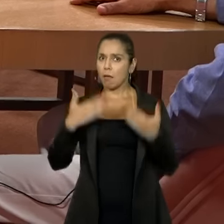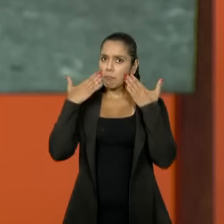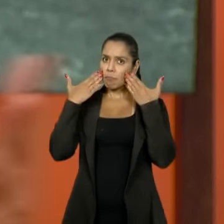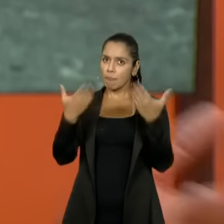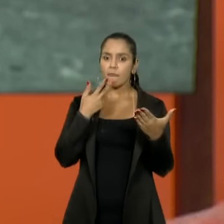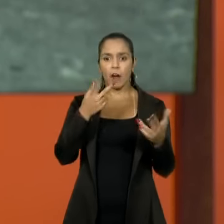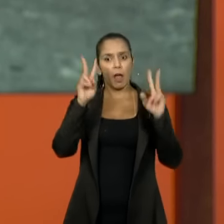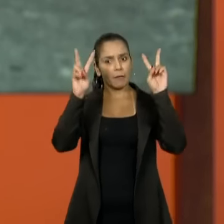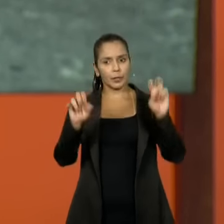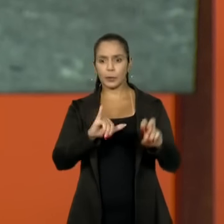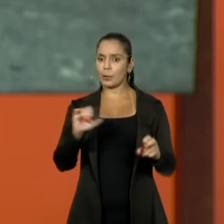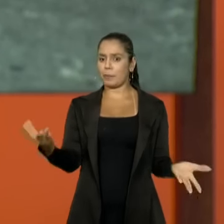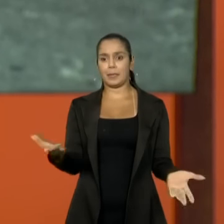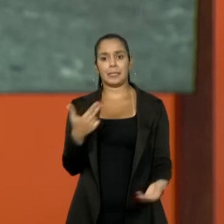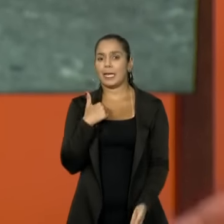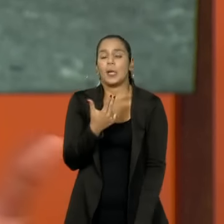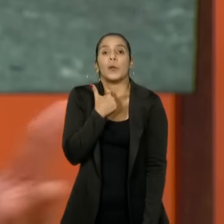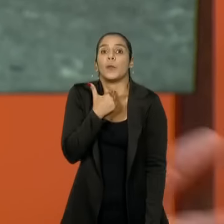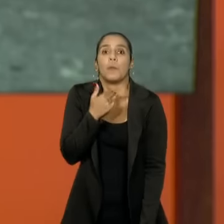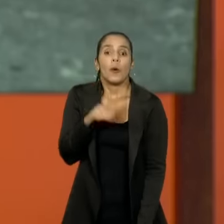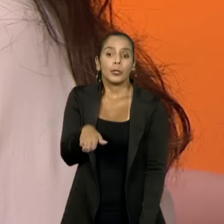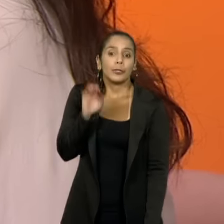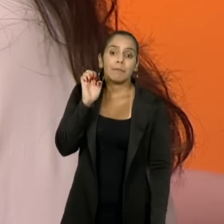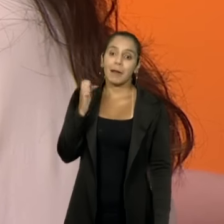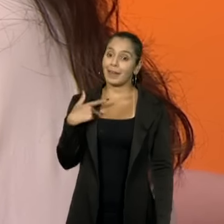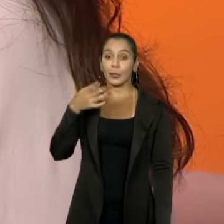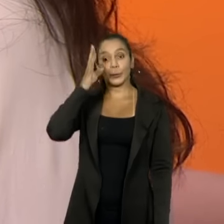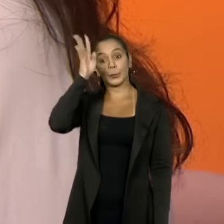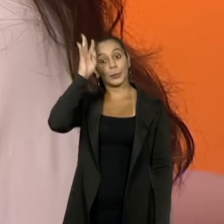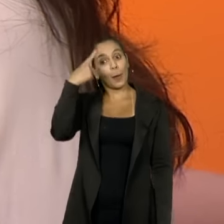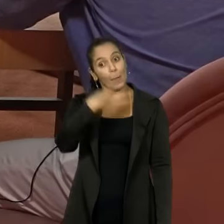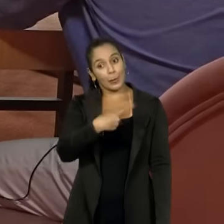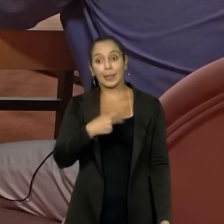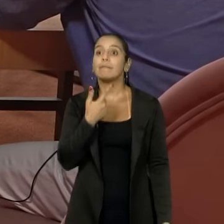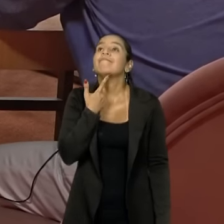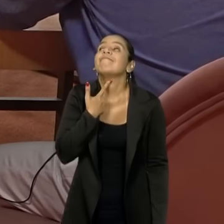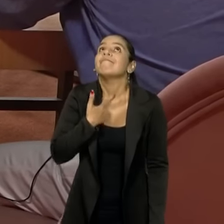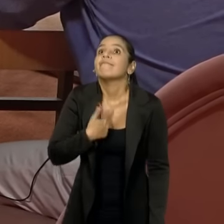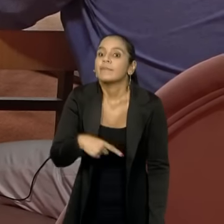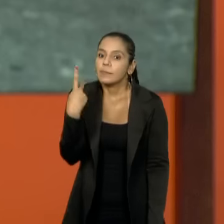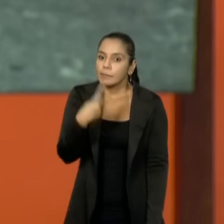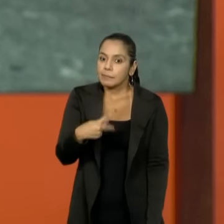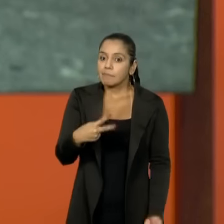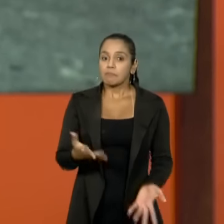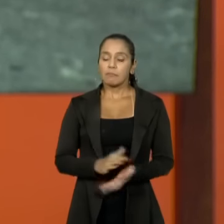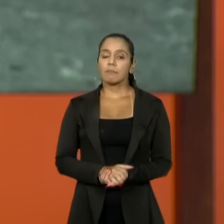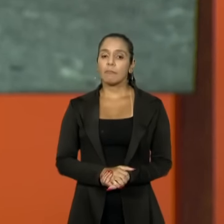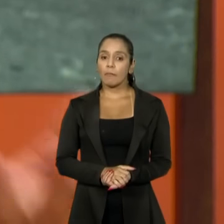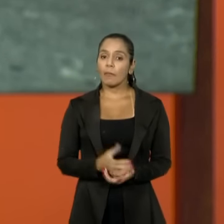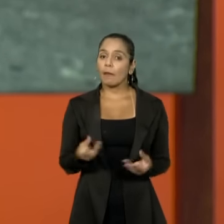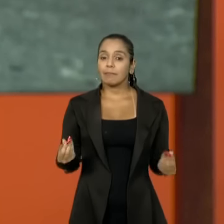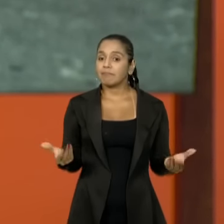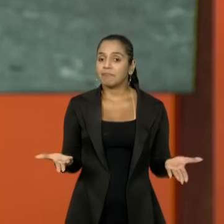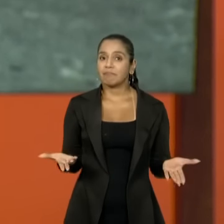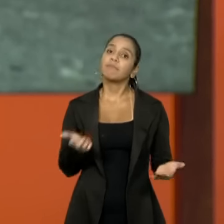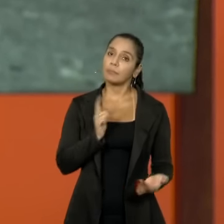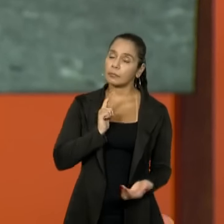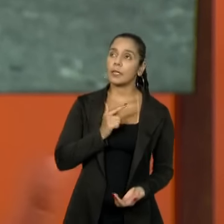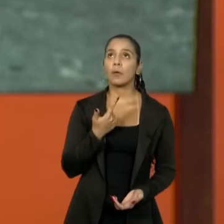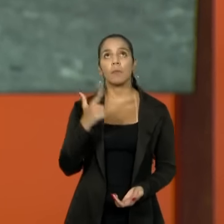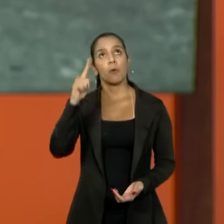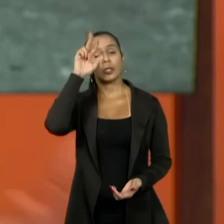era público, exatamente. Ela não pôde ser mãe, que era, como eu destaquei, o grande desejo dela. Há uma outra versão